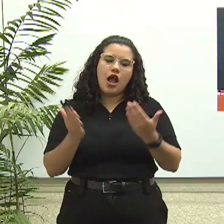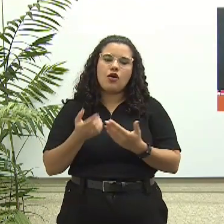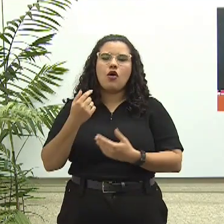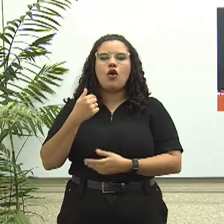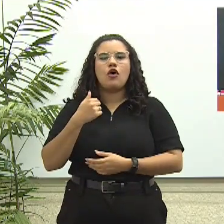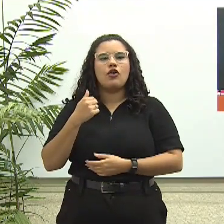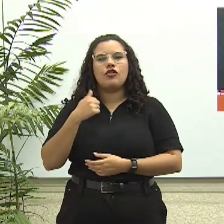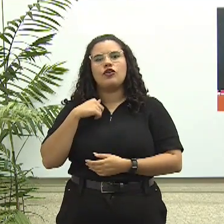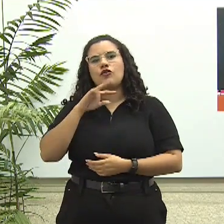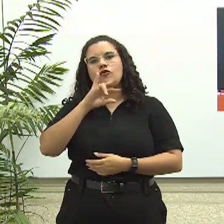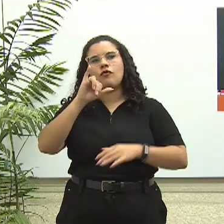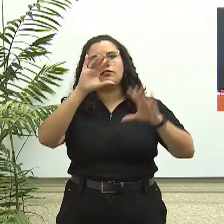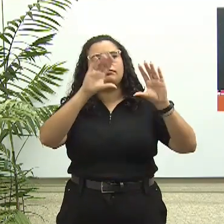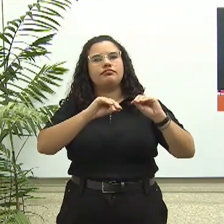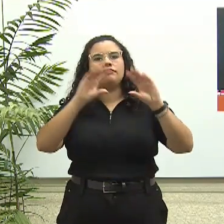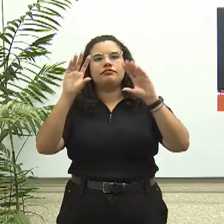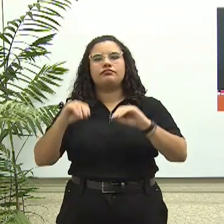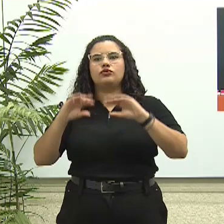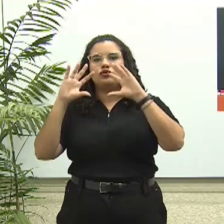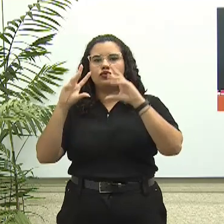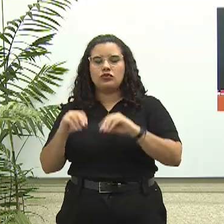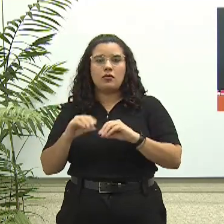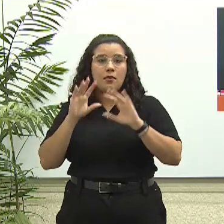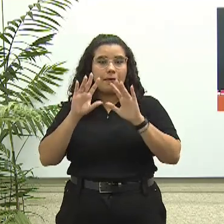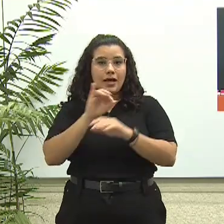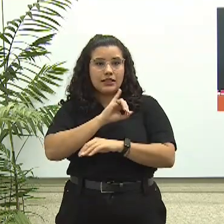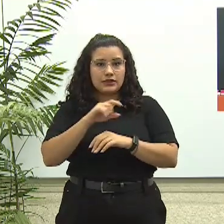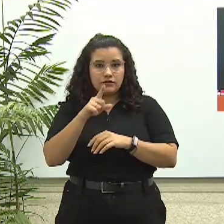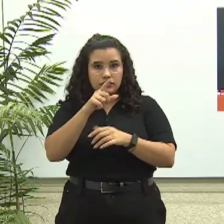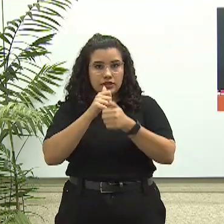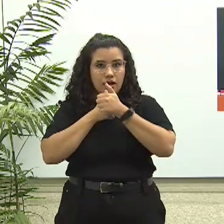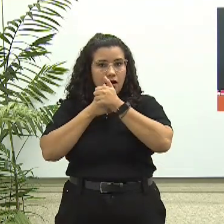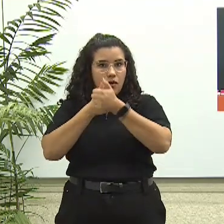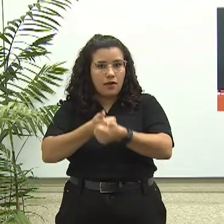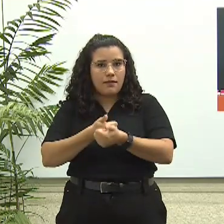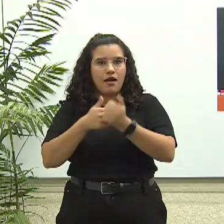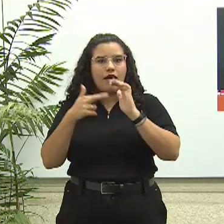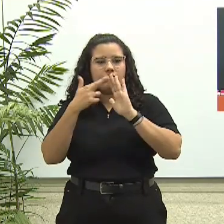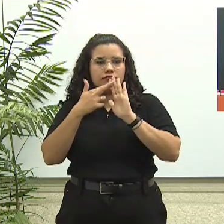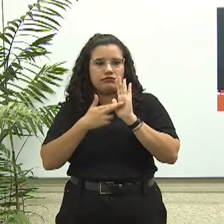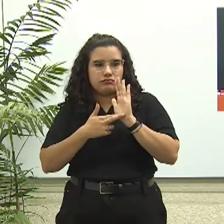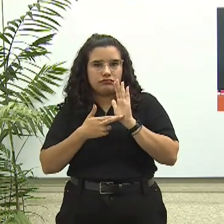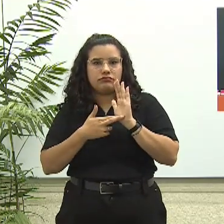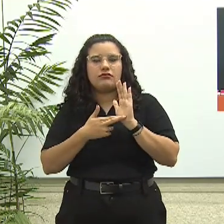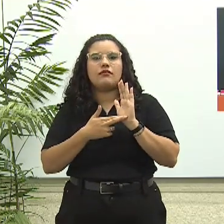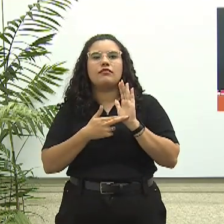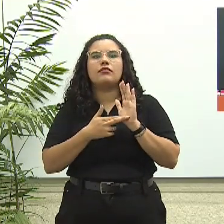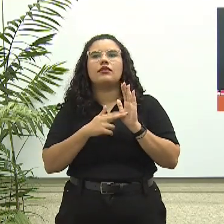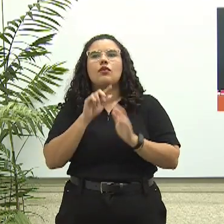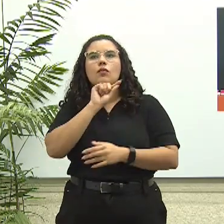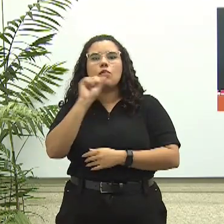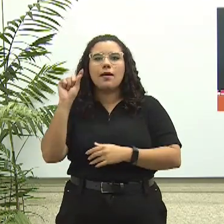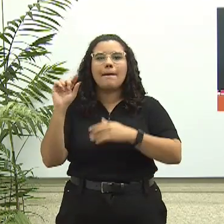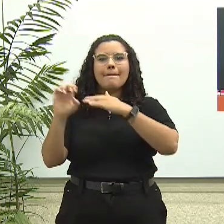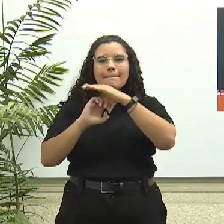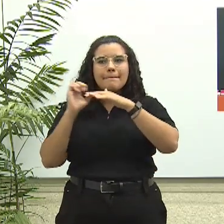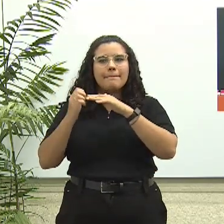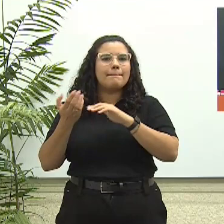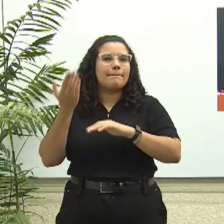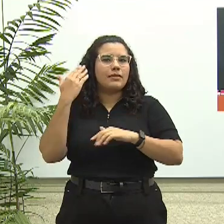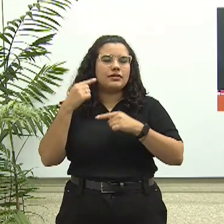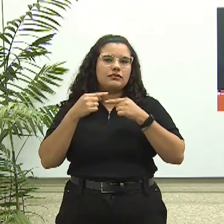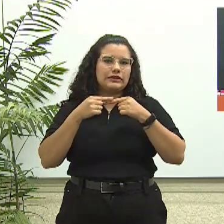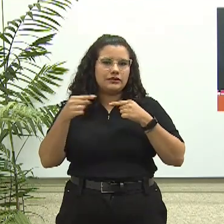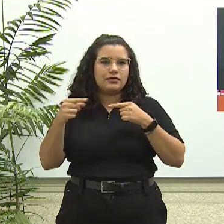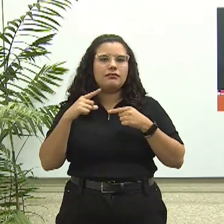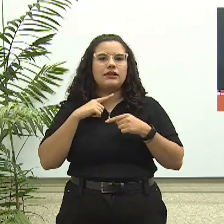tirar do ar né se a gente acompanhar a militância da da regulação O que as bigtec fizeram naquela semana